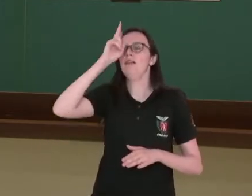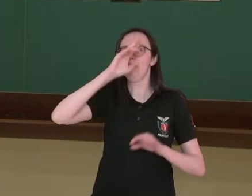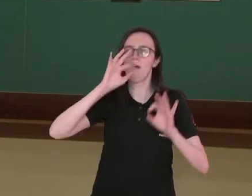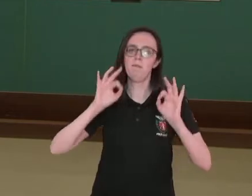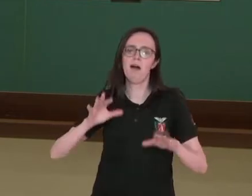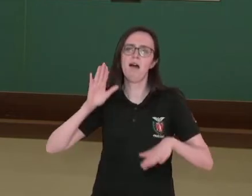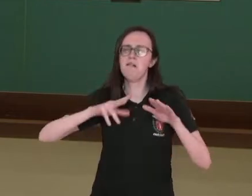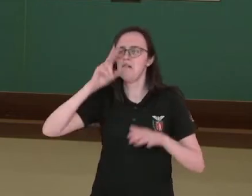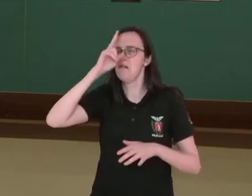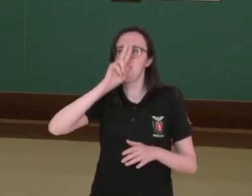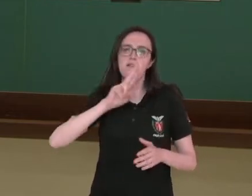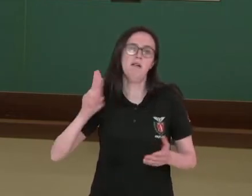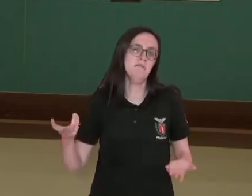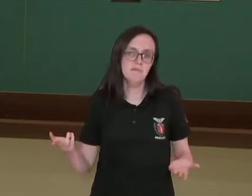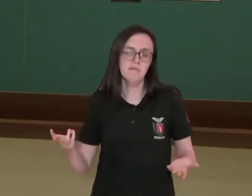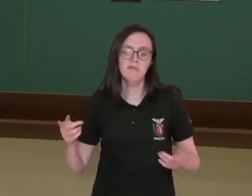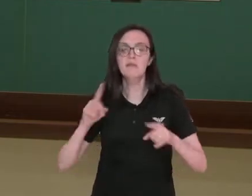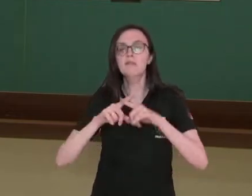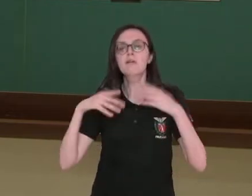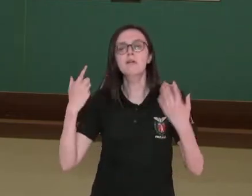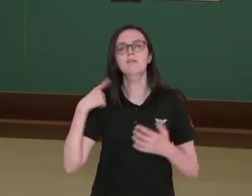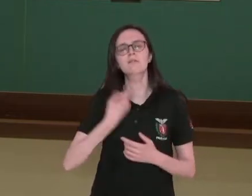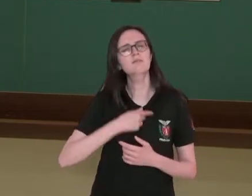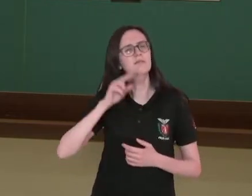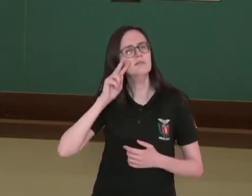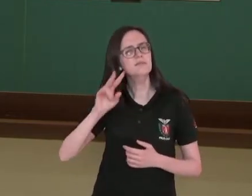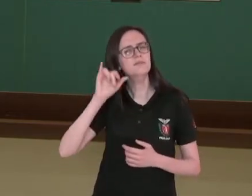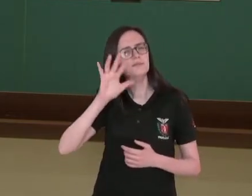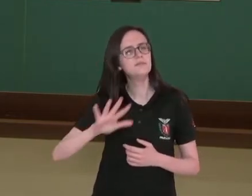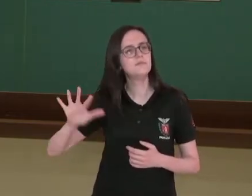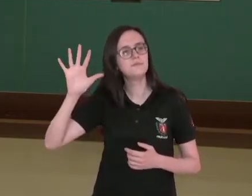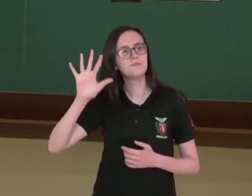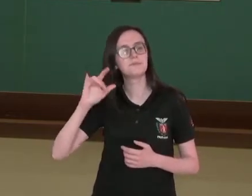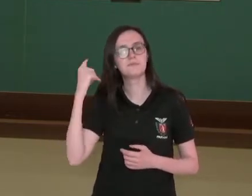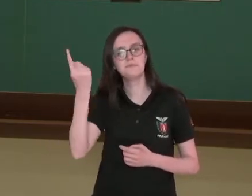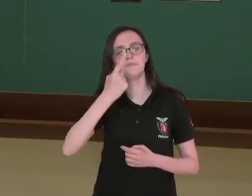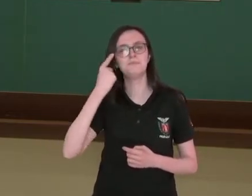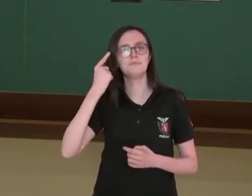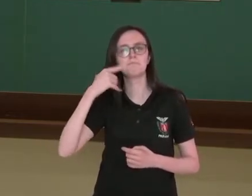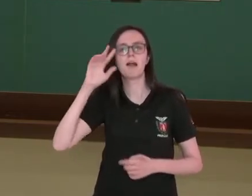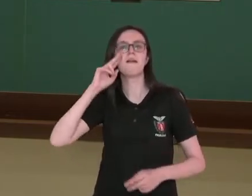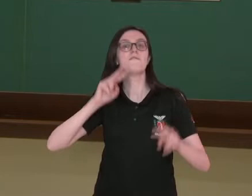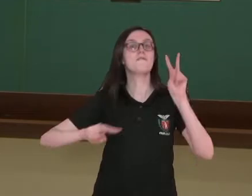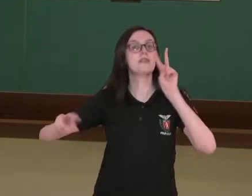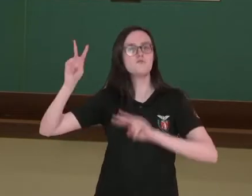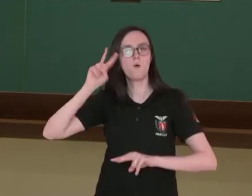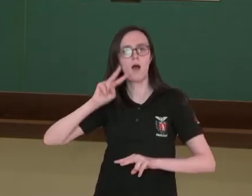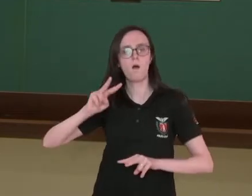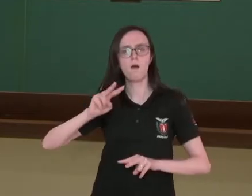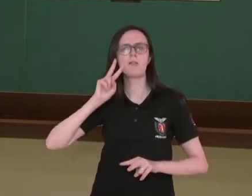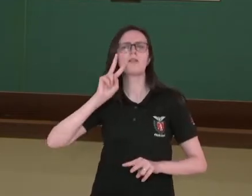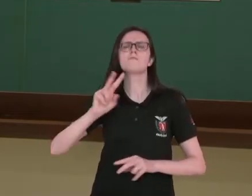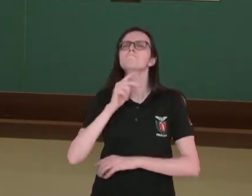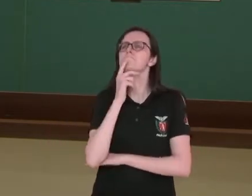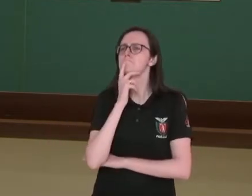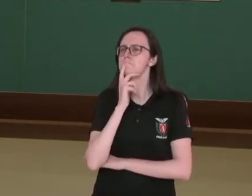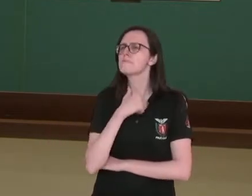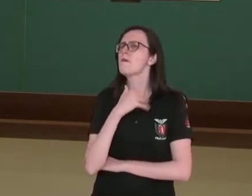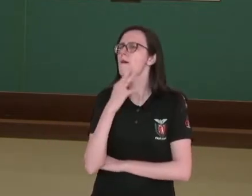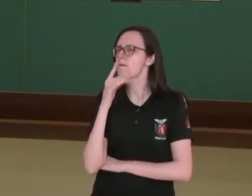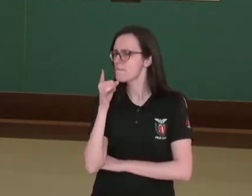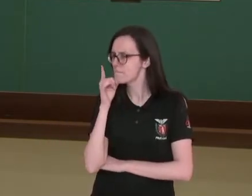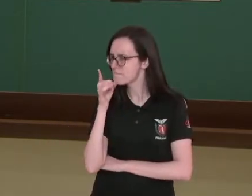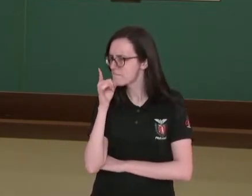vezes você não lembra o nome, mas quando a gente vê a imagem, ainda mais quem tem essa memória mais visual, assim, quando olha, fala, nossa, já vi isso em